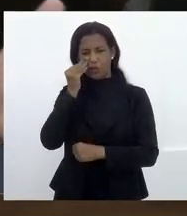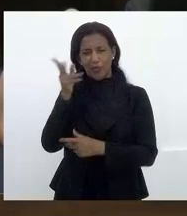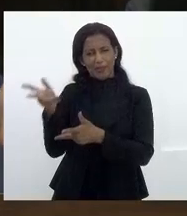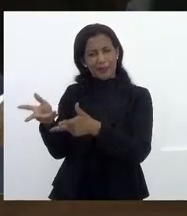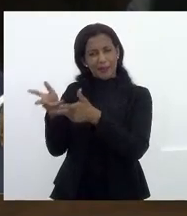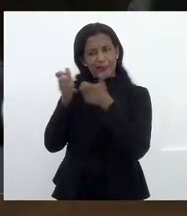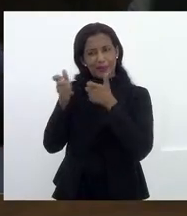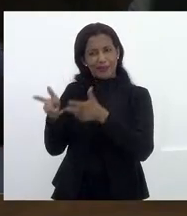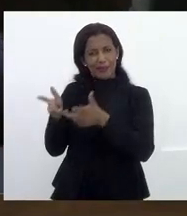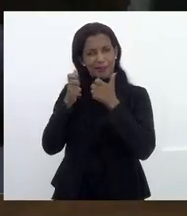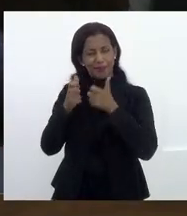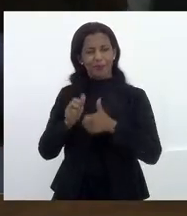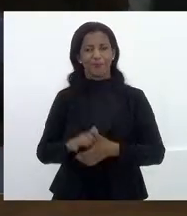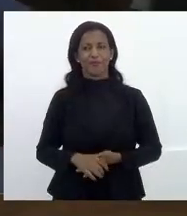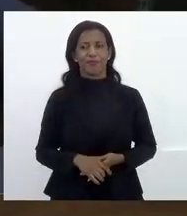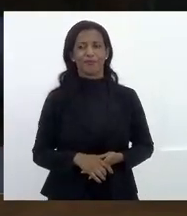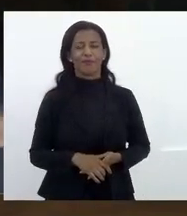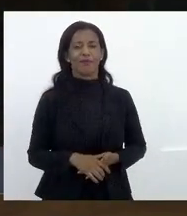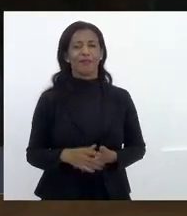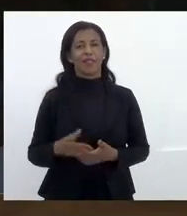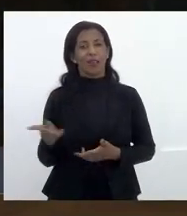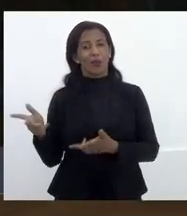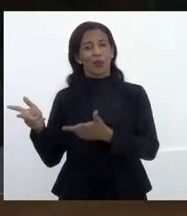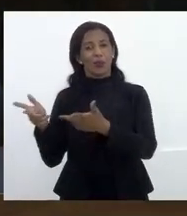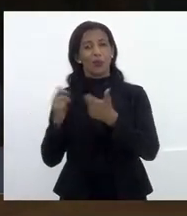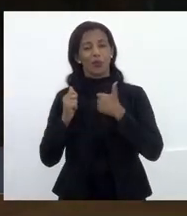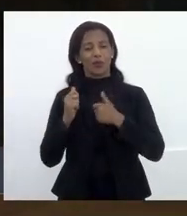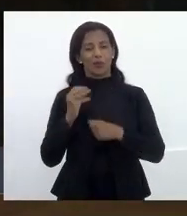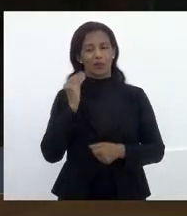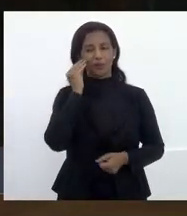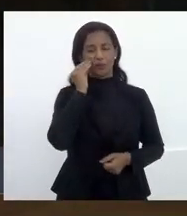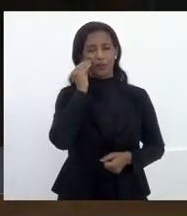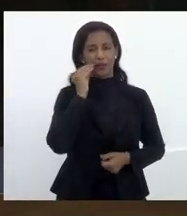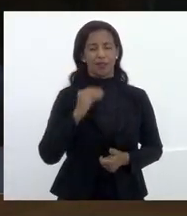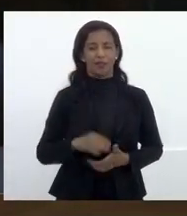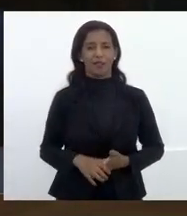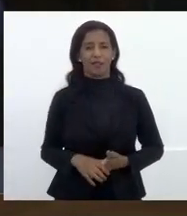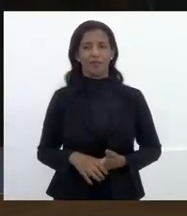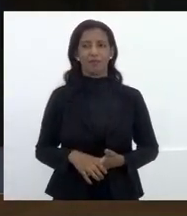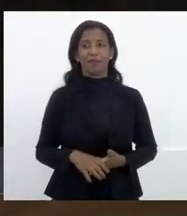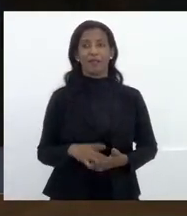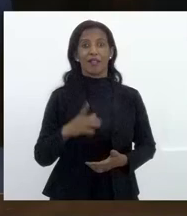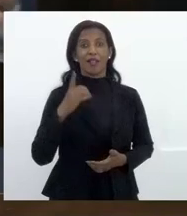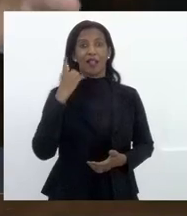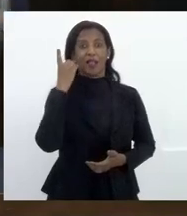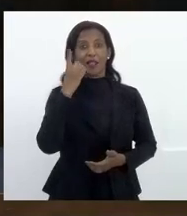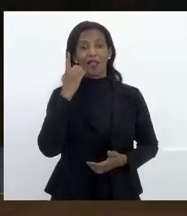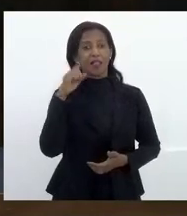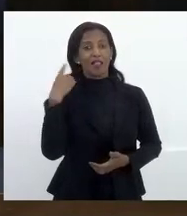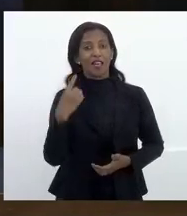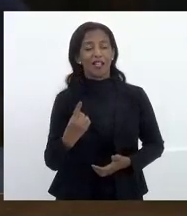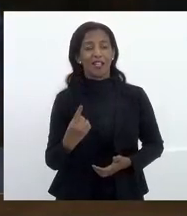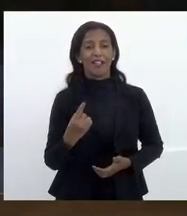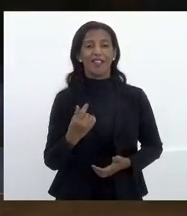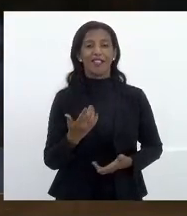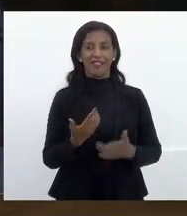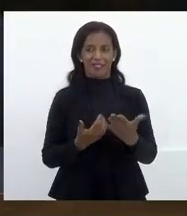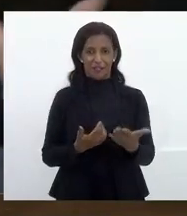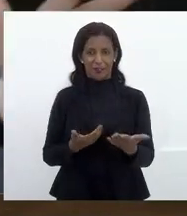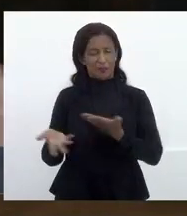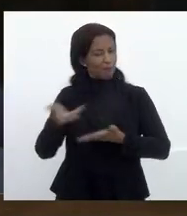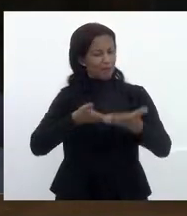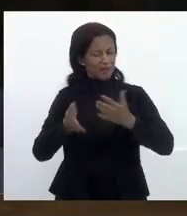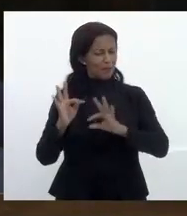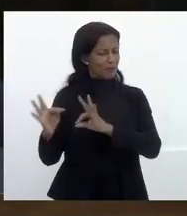deputado Luiz Paulo acho que era mesmo era buscando experiências Deputado Luiz Paulo e deputado a Dani Monteiro tava aqui dando